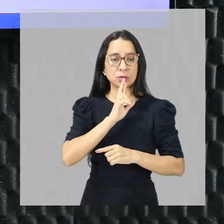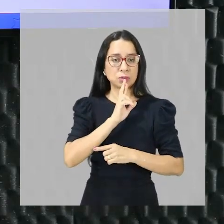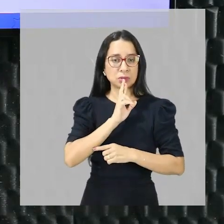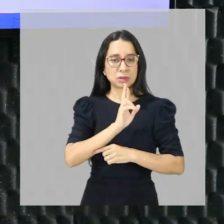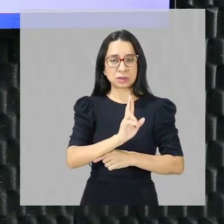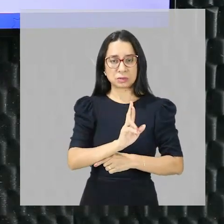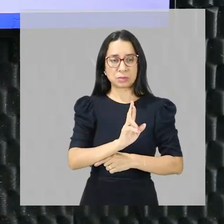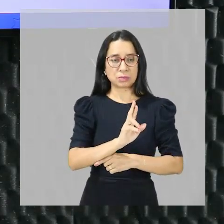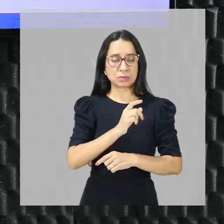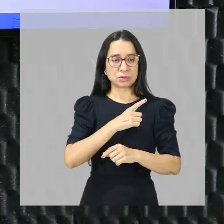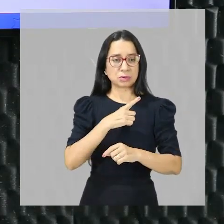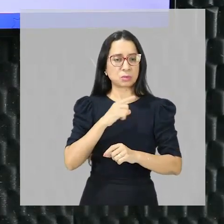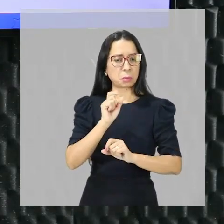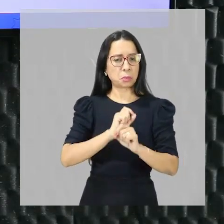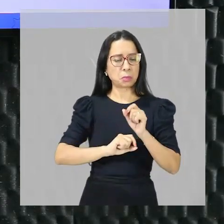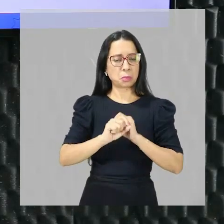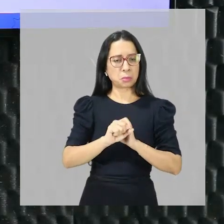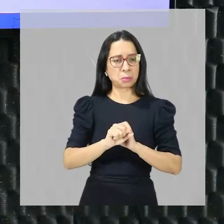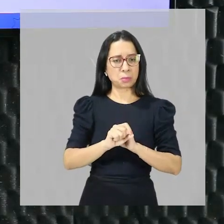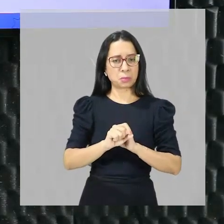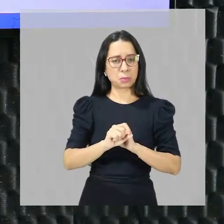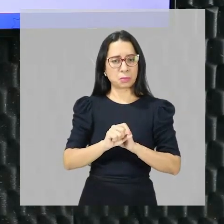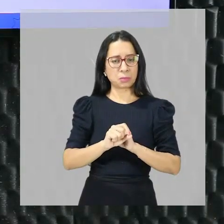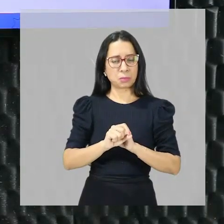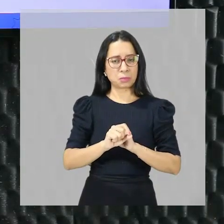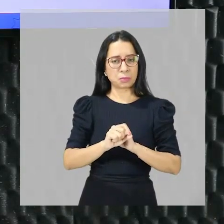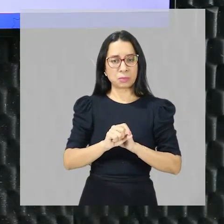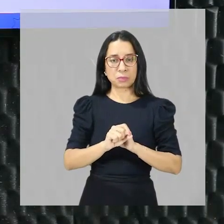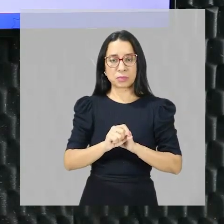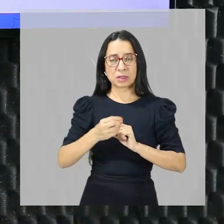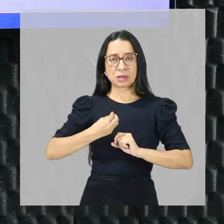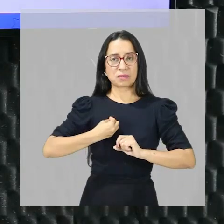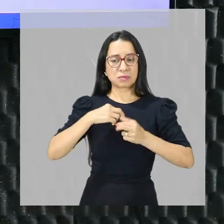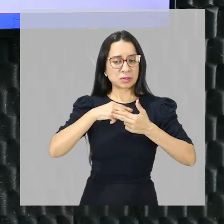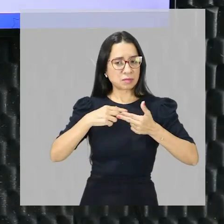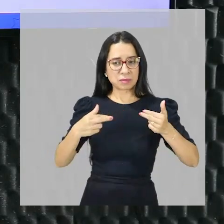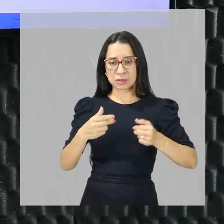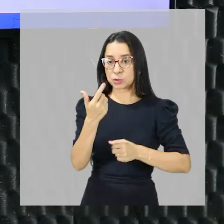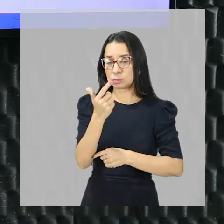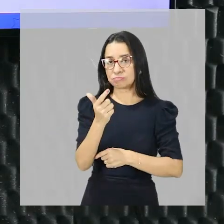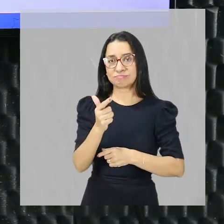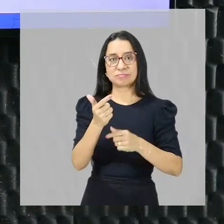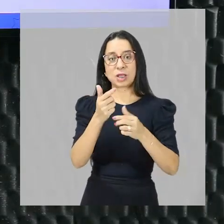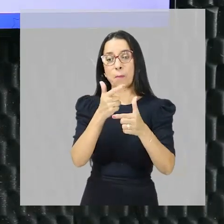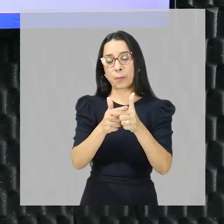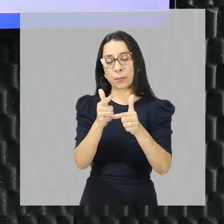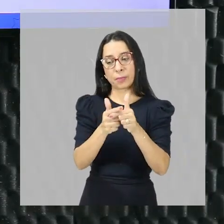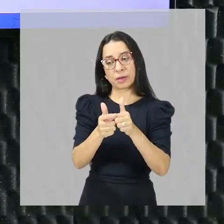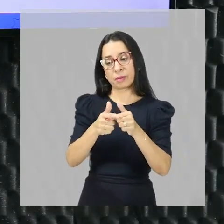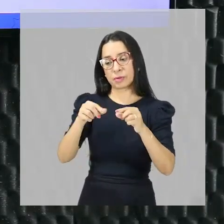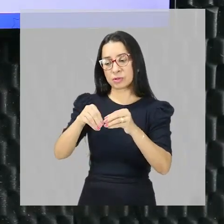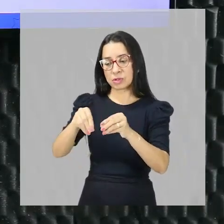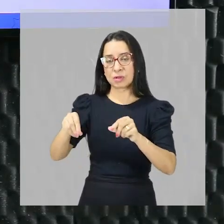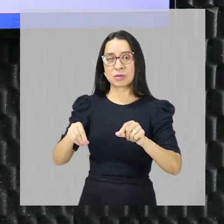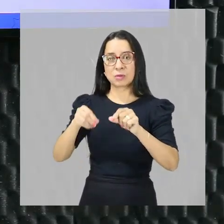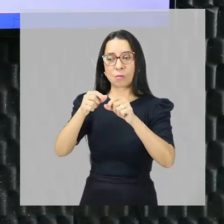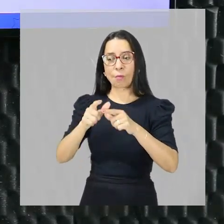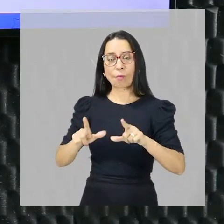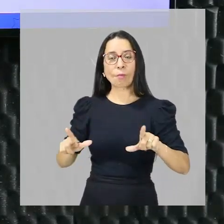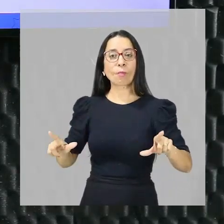alternativas, o bioma não vai ter problemas de desertificação. A arenização